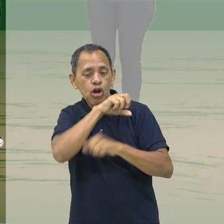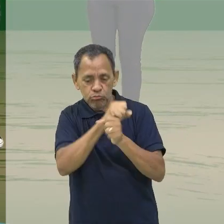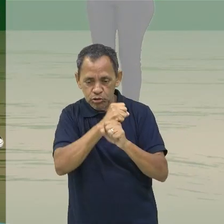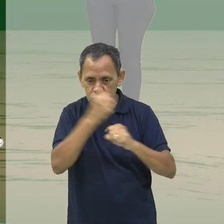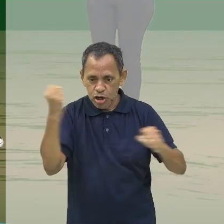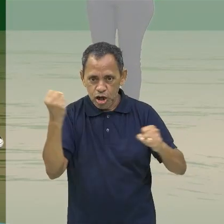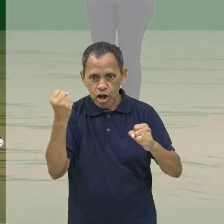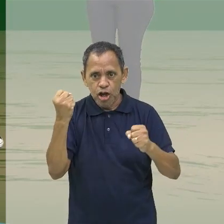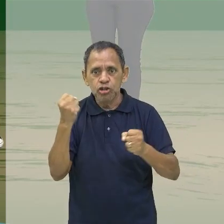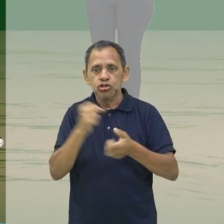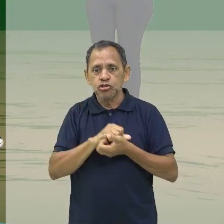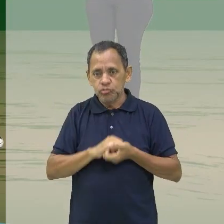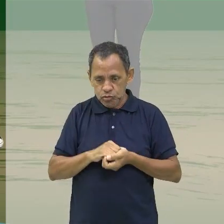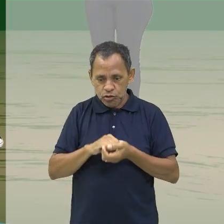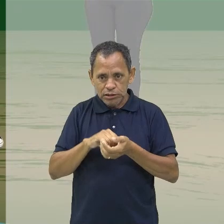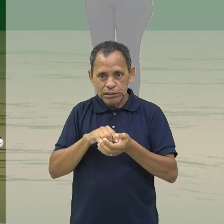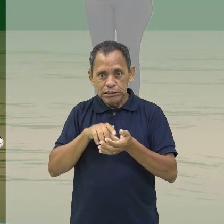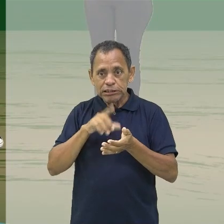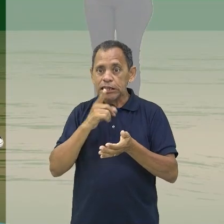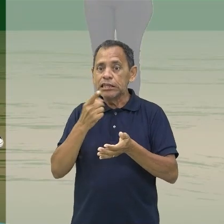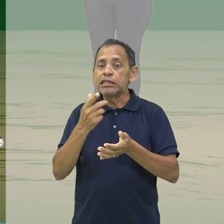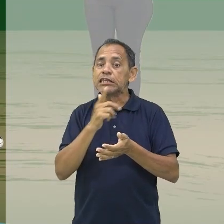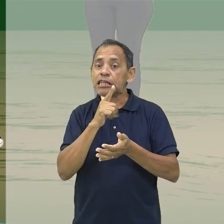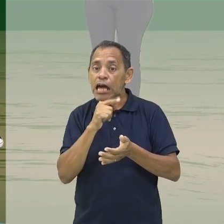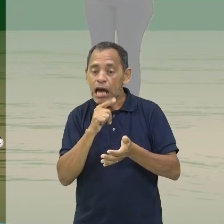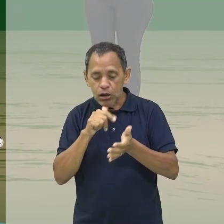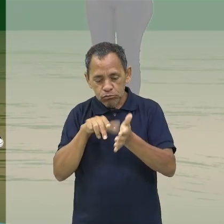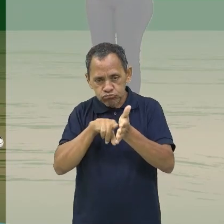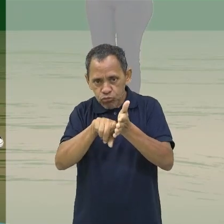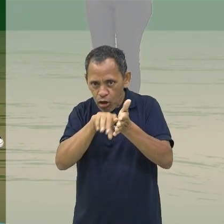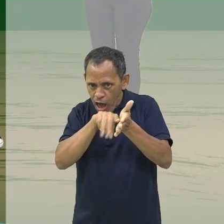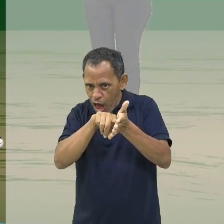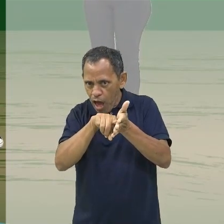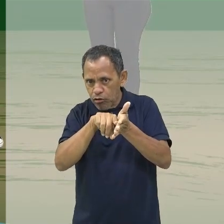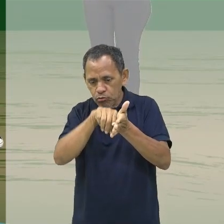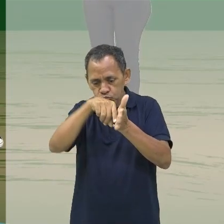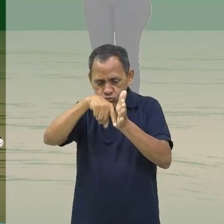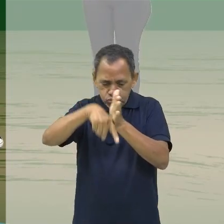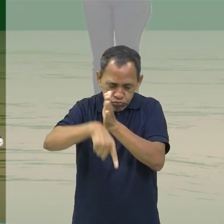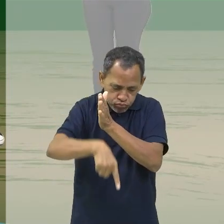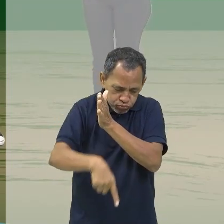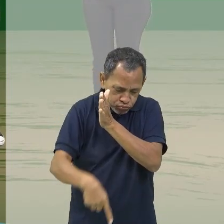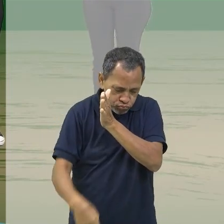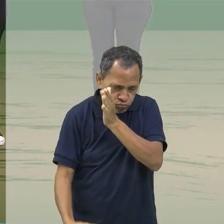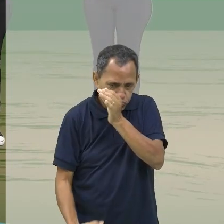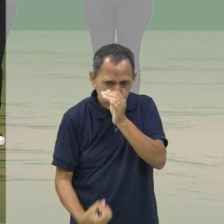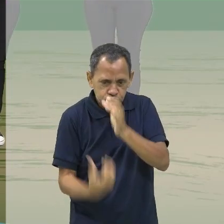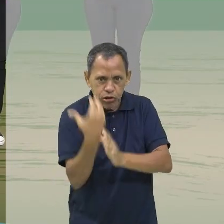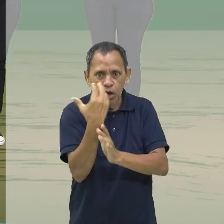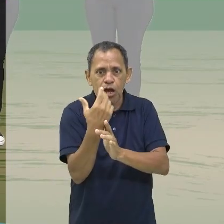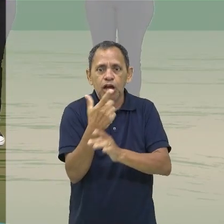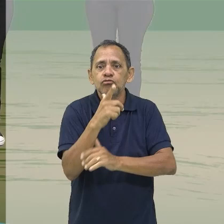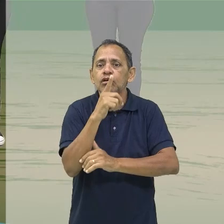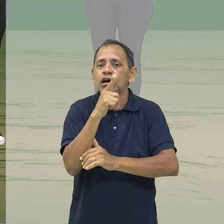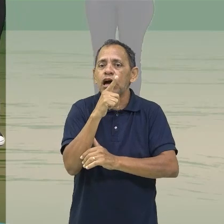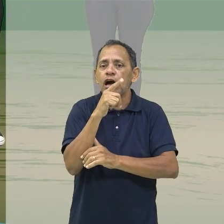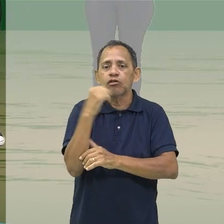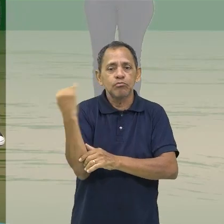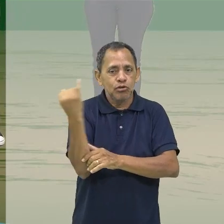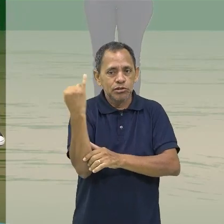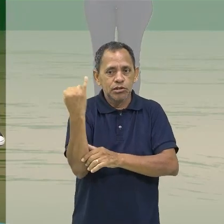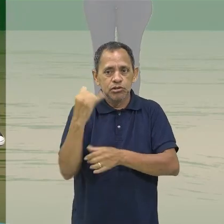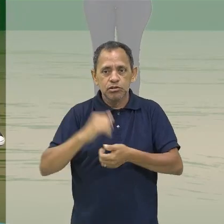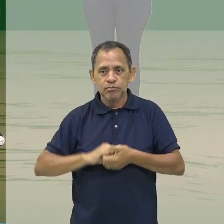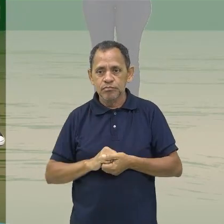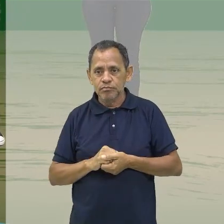profundezas, tudo foi criado e uma das coisas mais importantes que foi criado foi a água, né? Sim, que da água, na